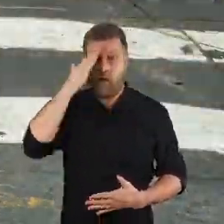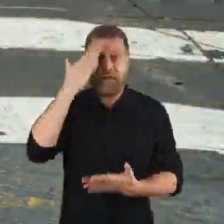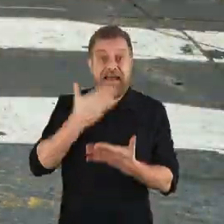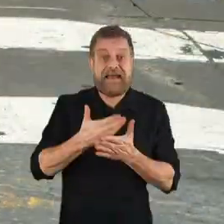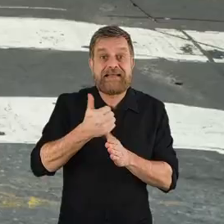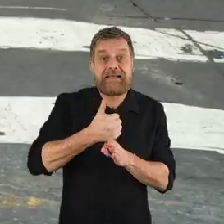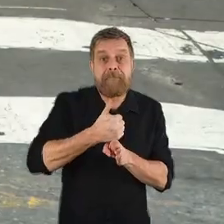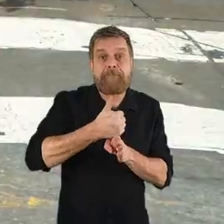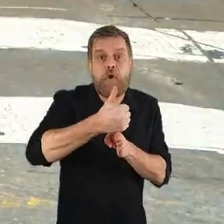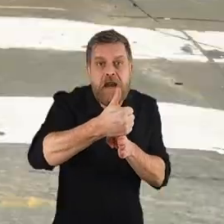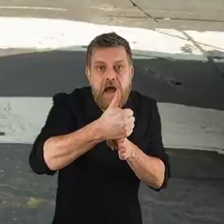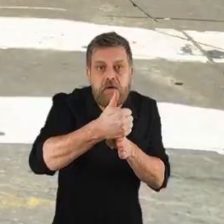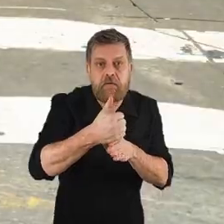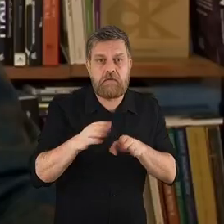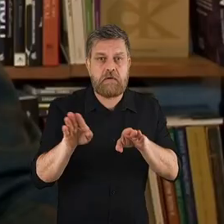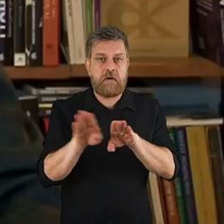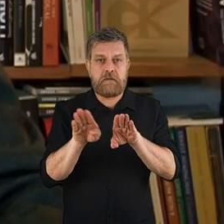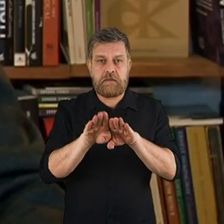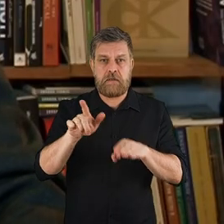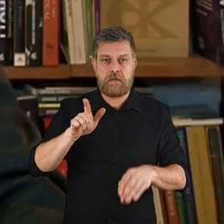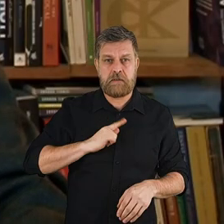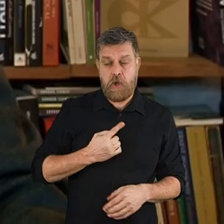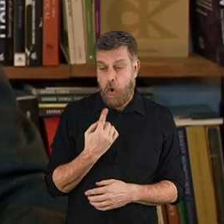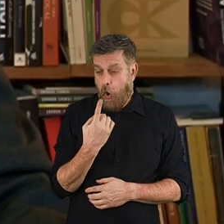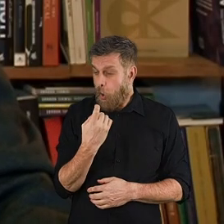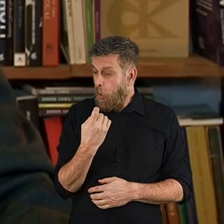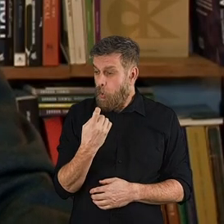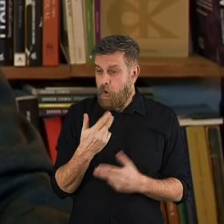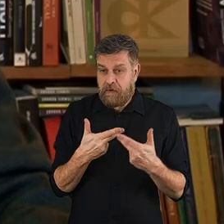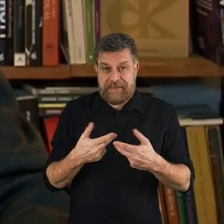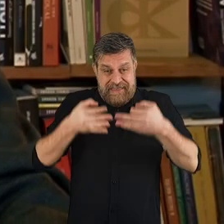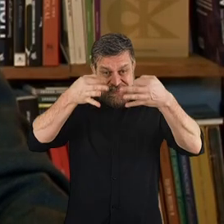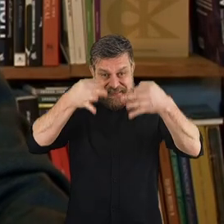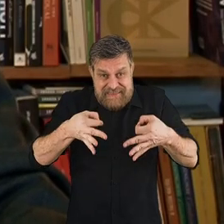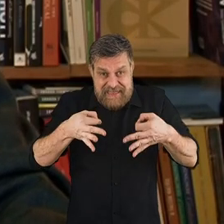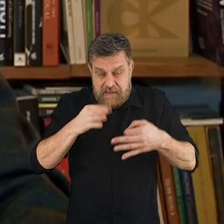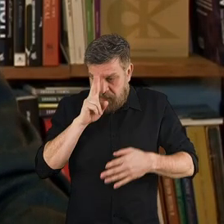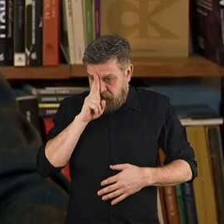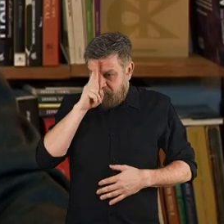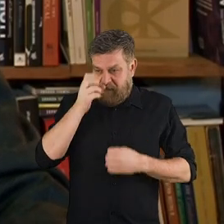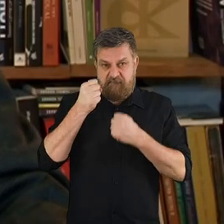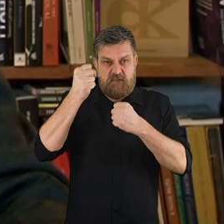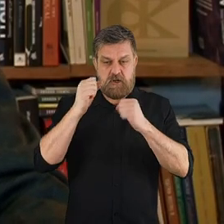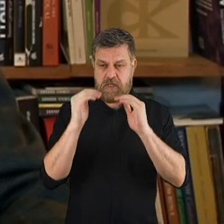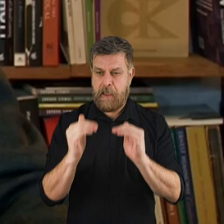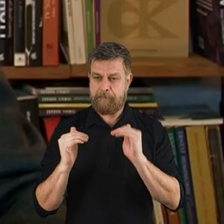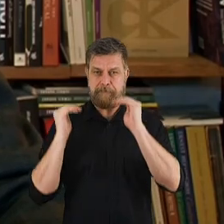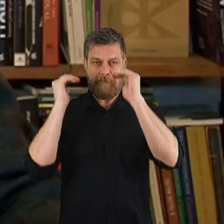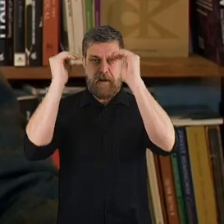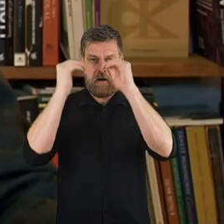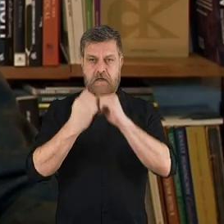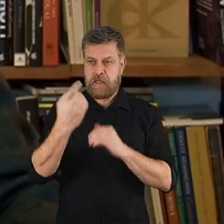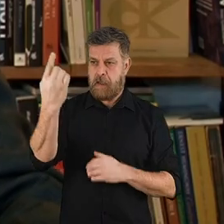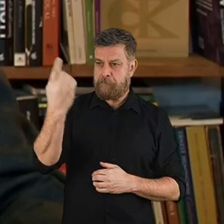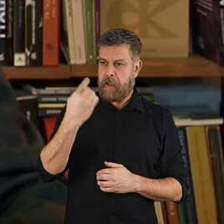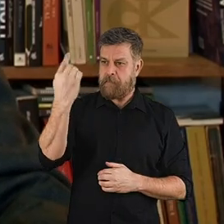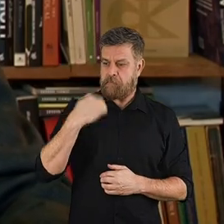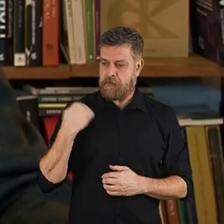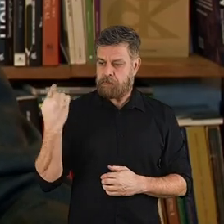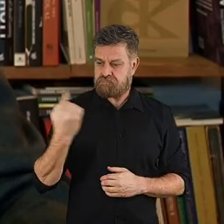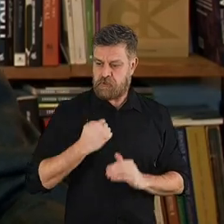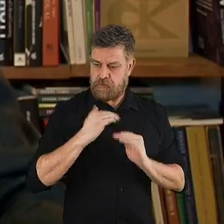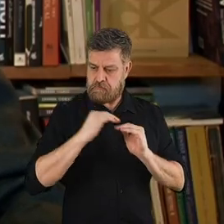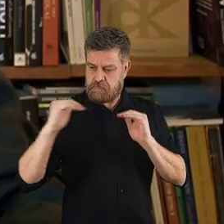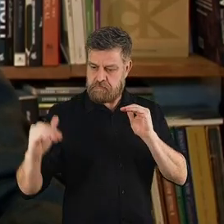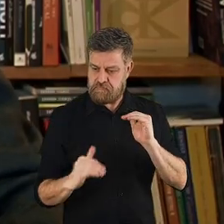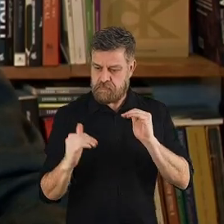Este pressuposto, o de que existe um e um único bem que é máximo, que é maior do que todos os outros, que ordena os demais, que